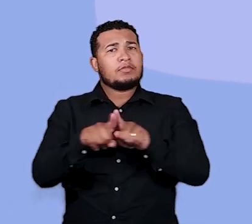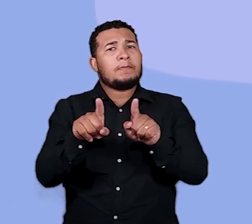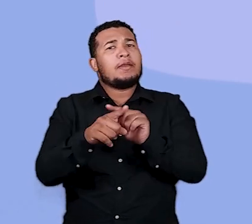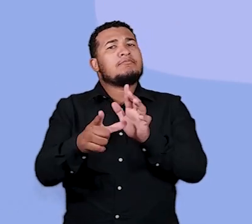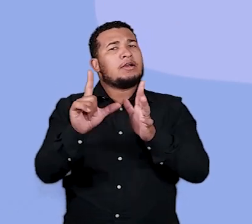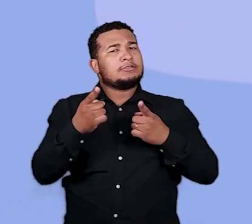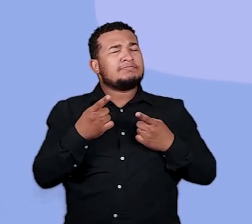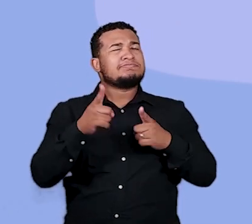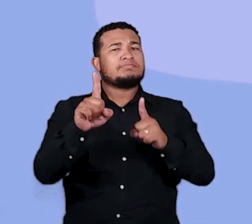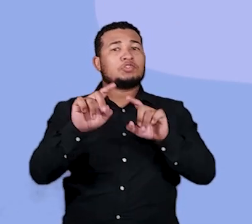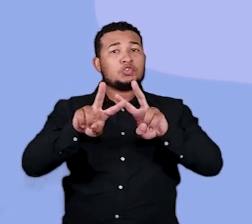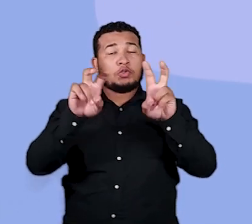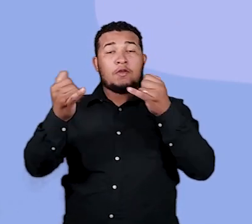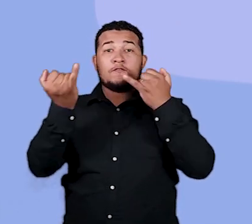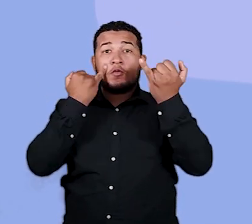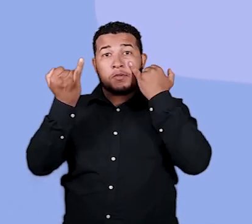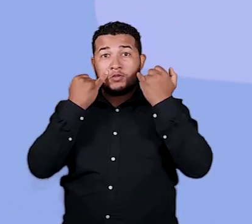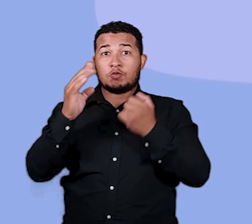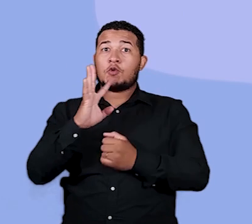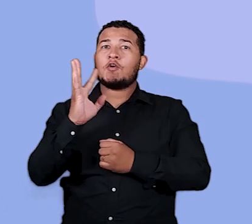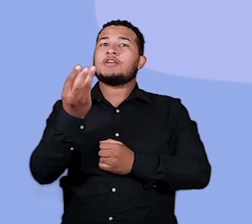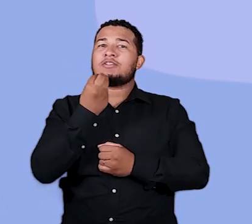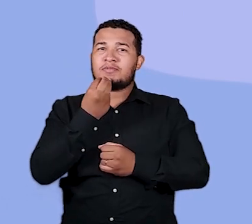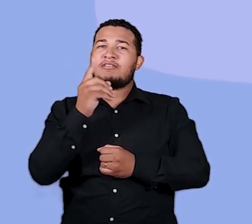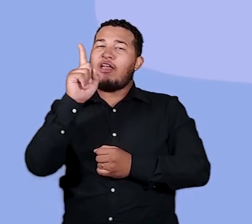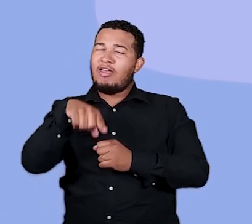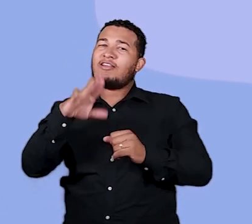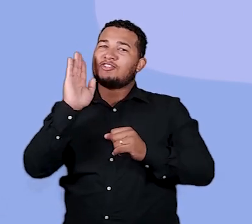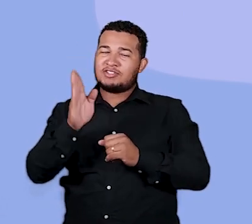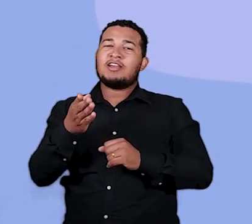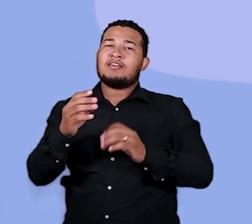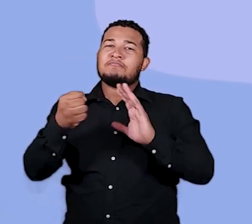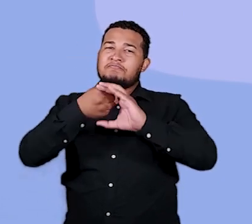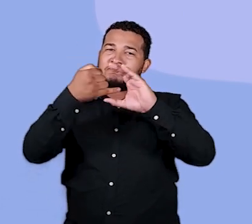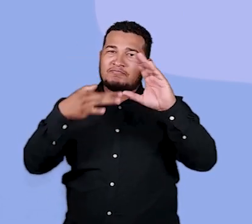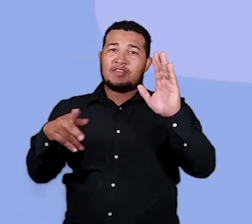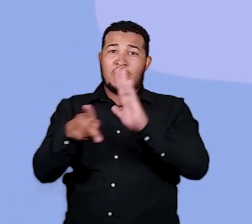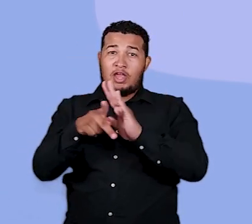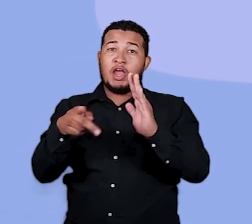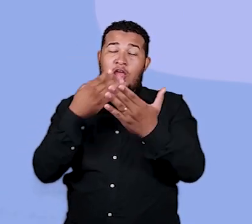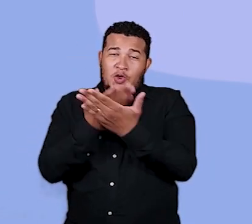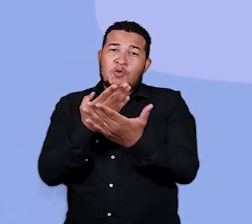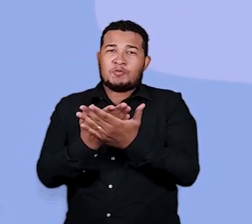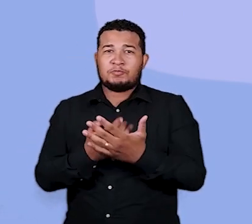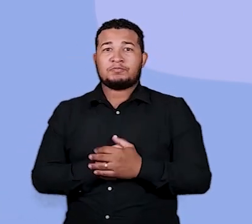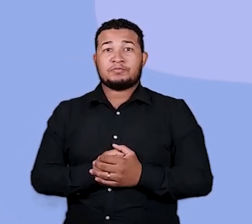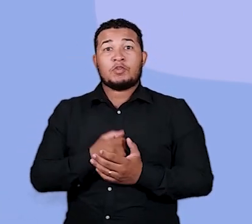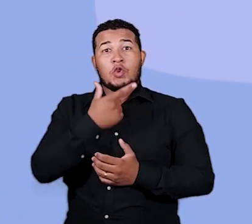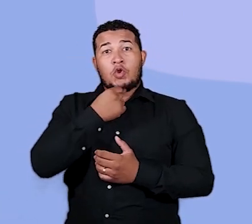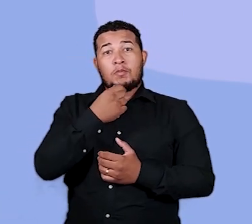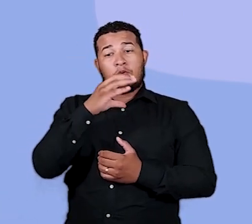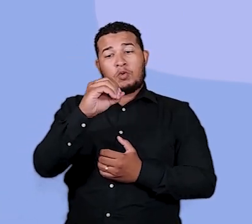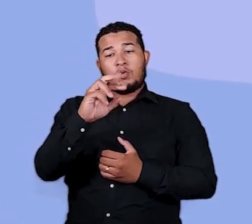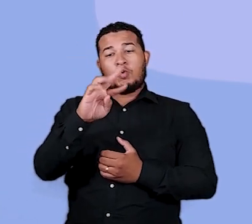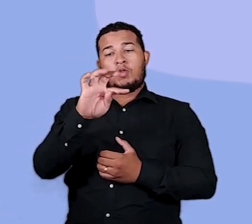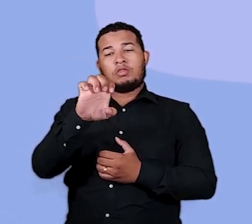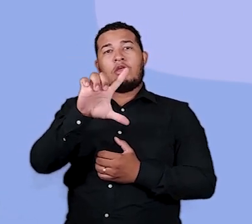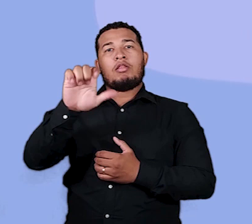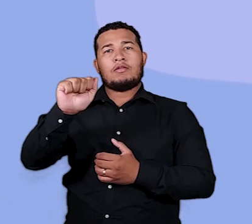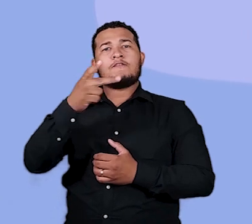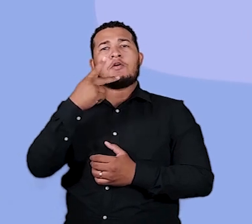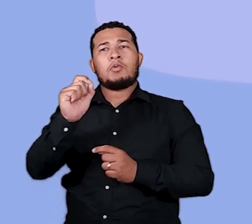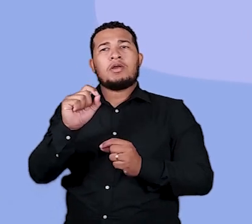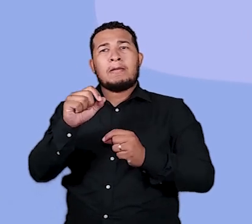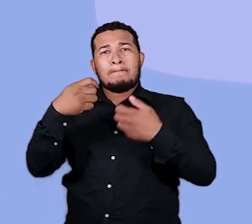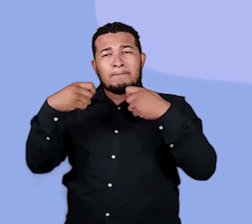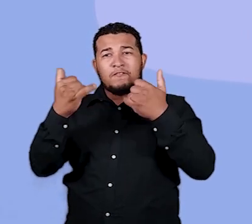para você uma provocação acerca da informação e conhecimento, que já está virando uma característica em todas as nossas aulas. Mário Sérgio Cortella, ele diz,